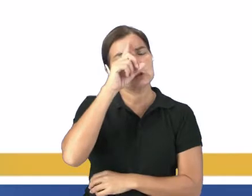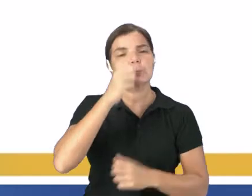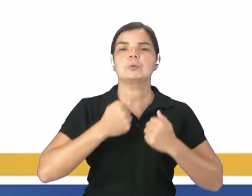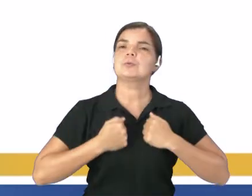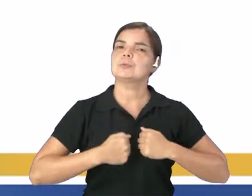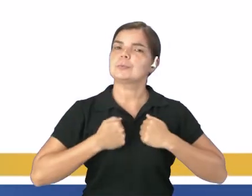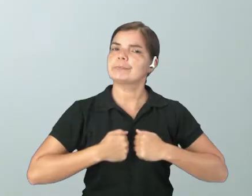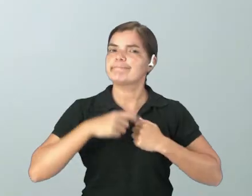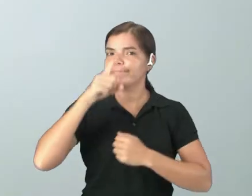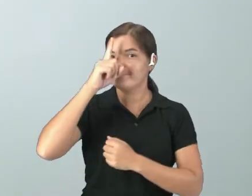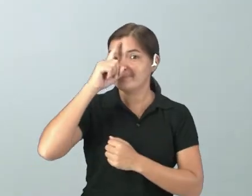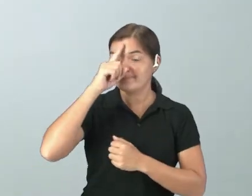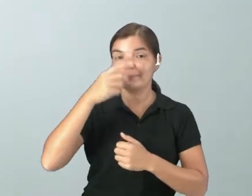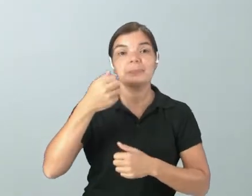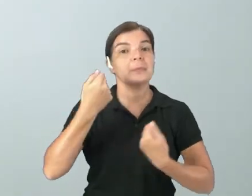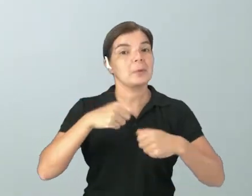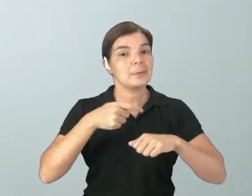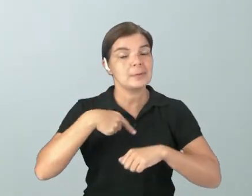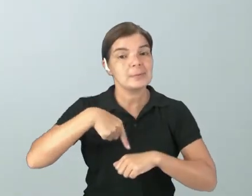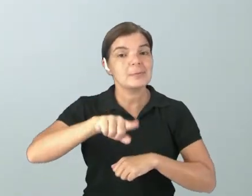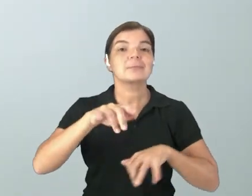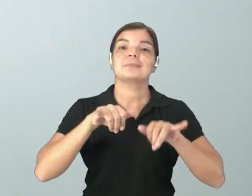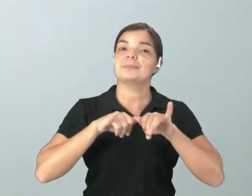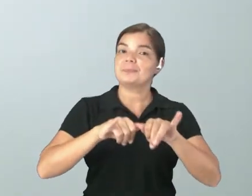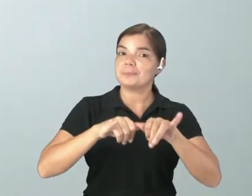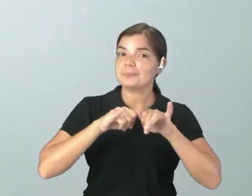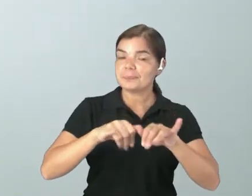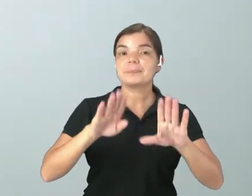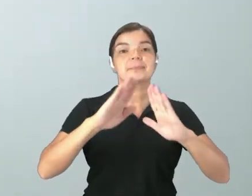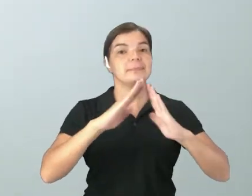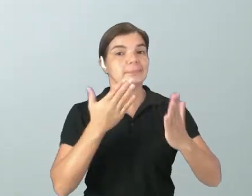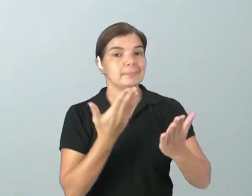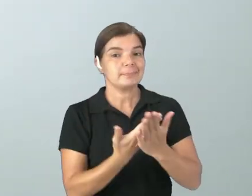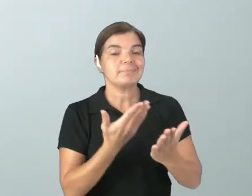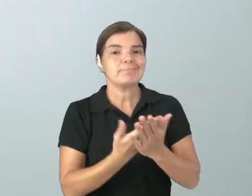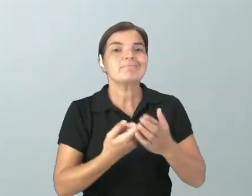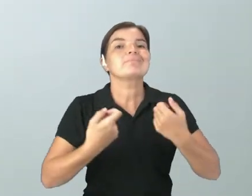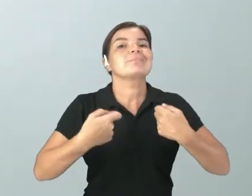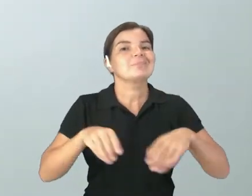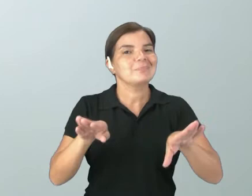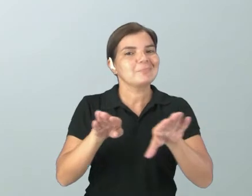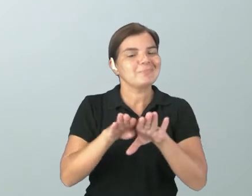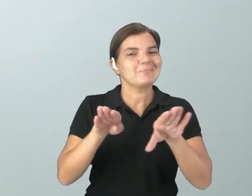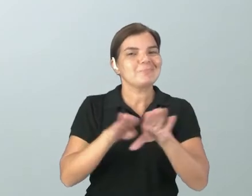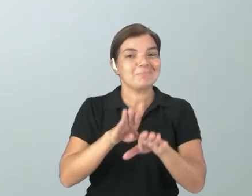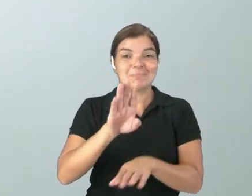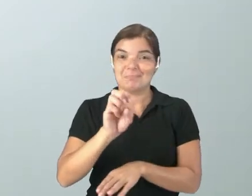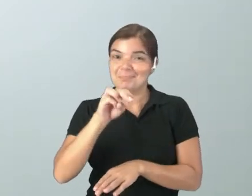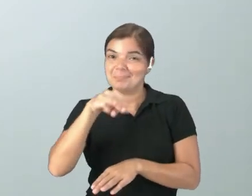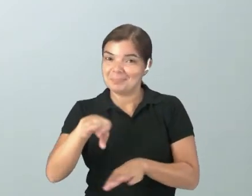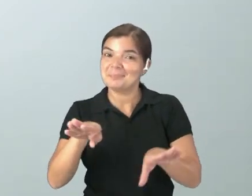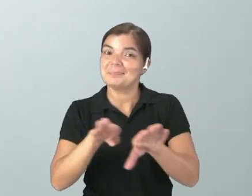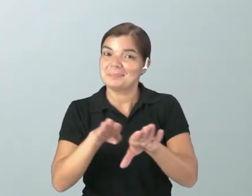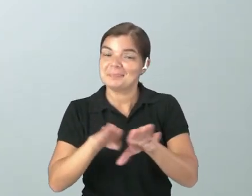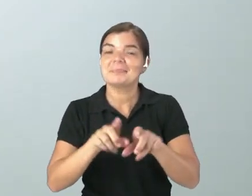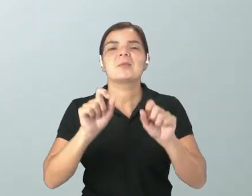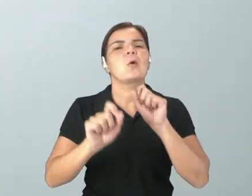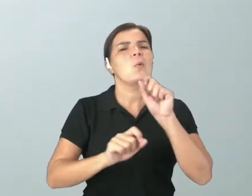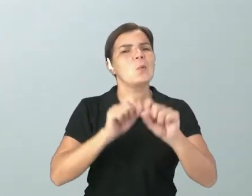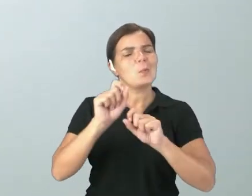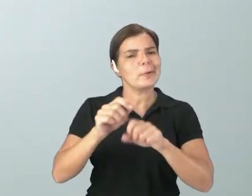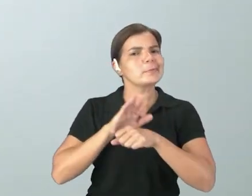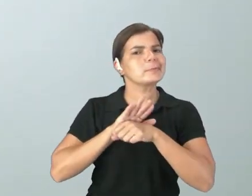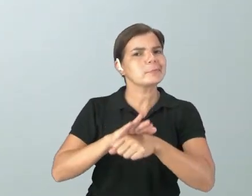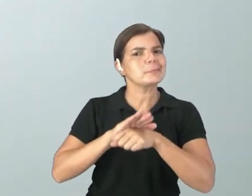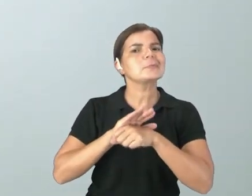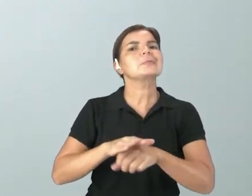dia, você precisa ir no mercado, você precisa ir na escola, então você depende desses bens, destes serviços que são prestados, que